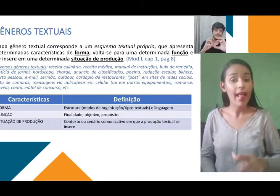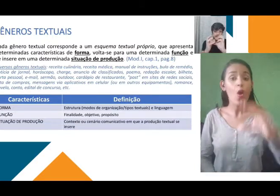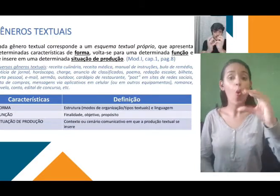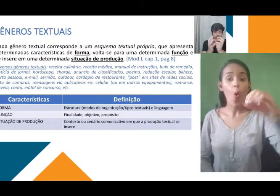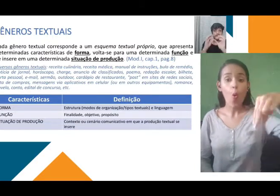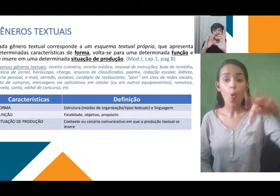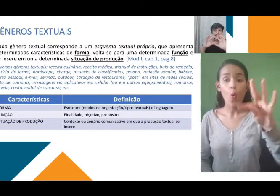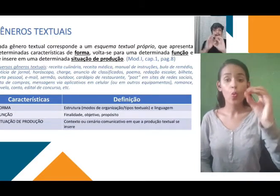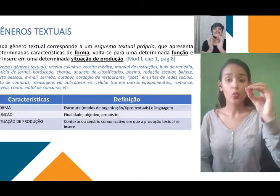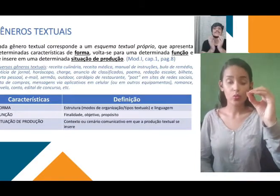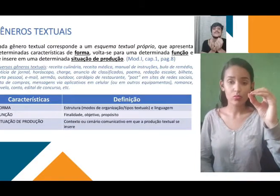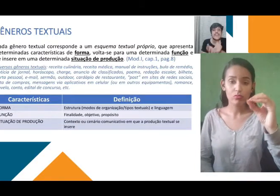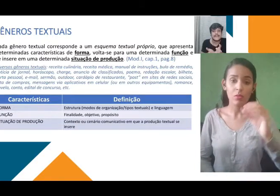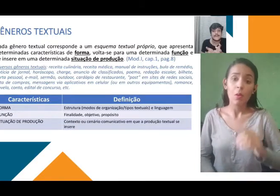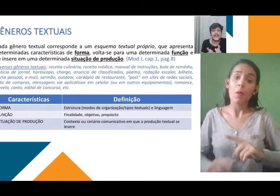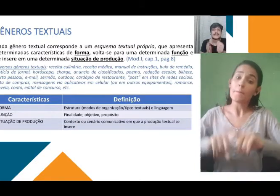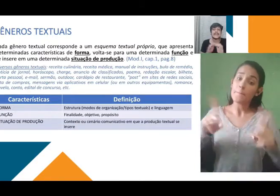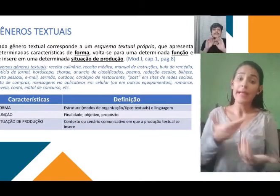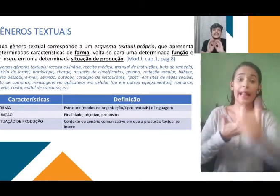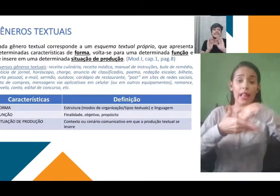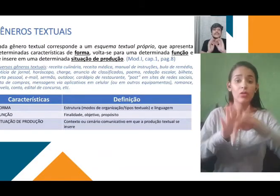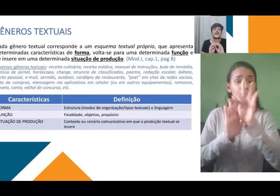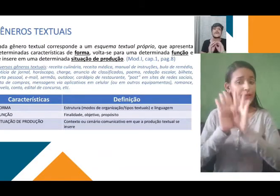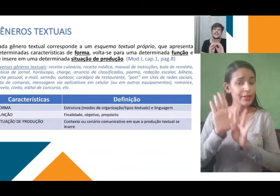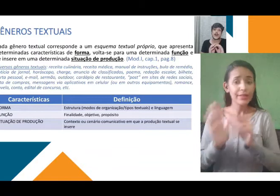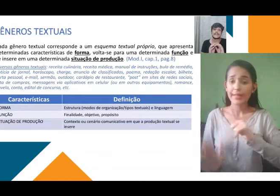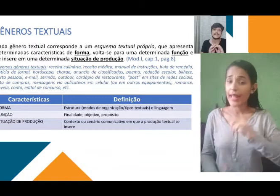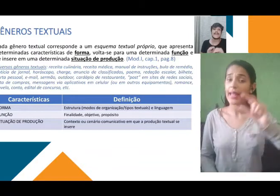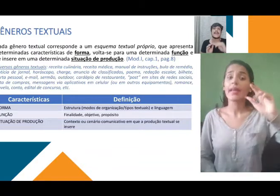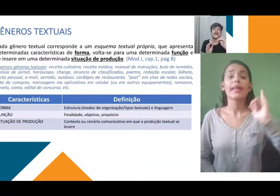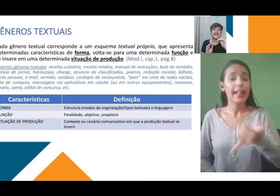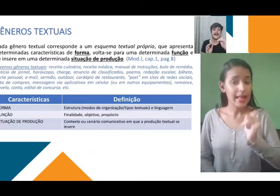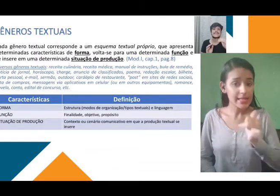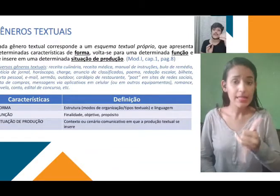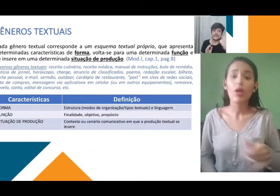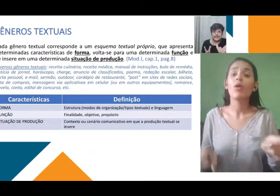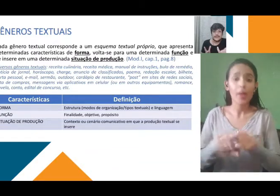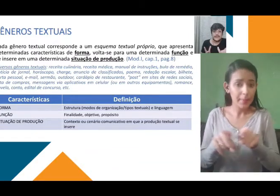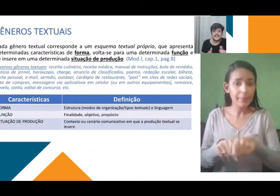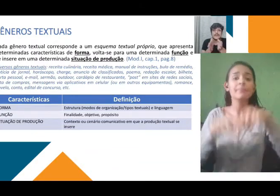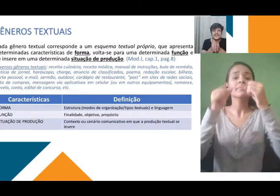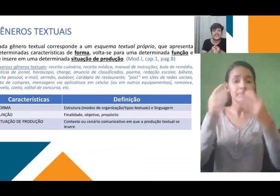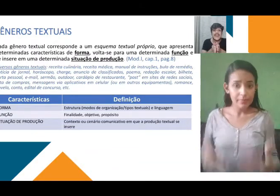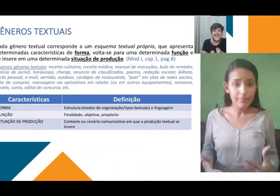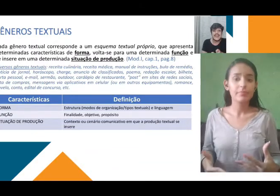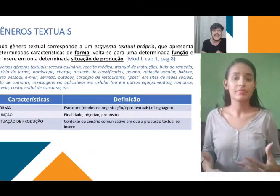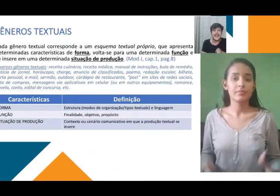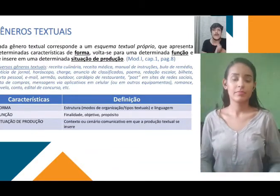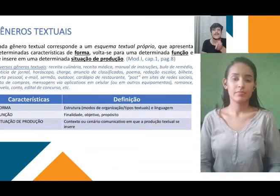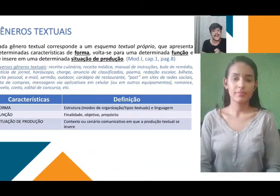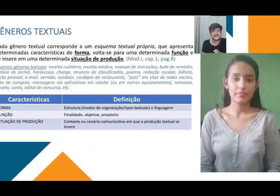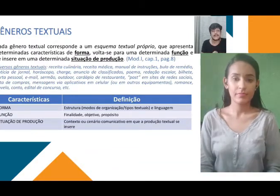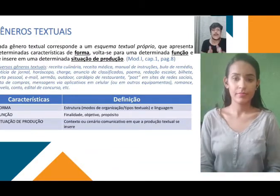o tipo textual faz parte do gênero, né? E o gênero textual engloba também a situação de produção, ou seja, ele